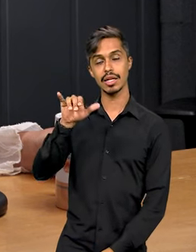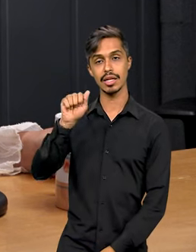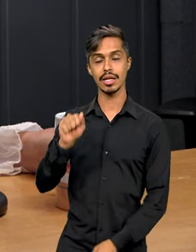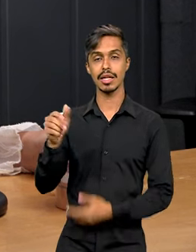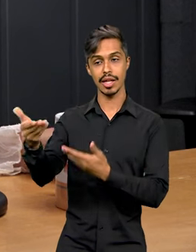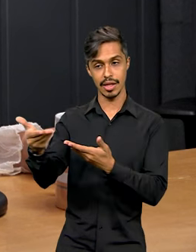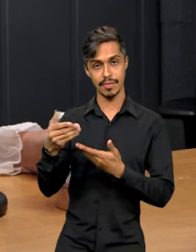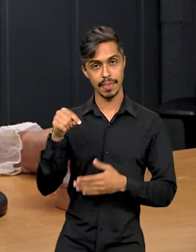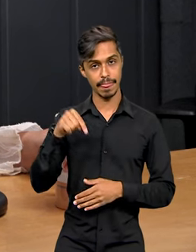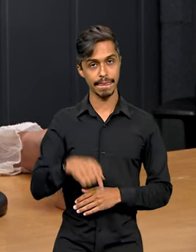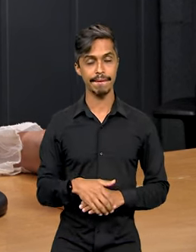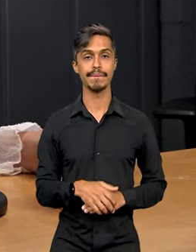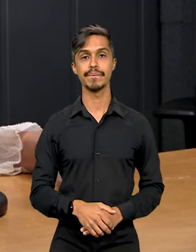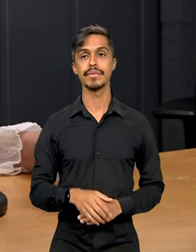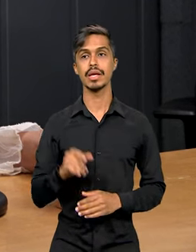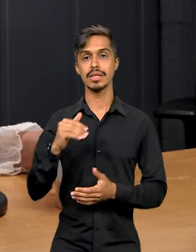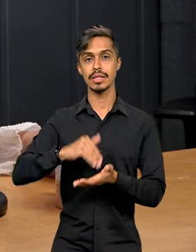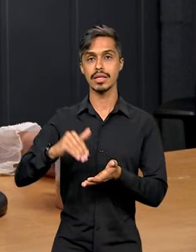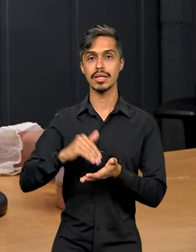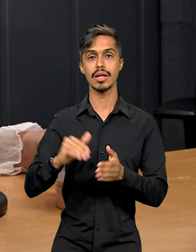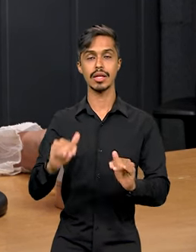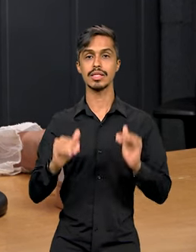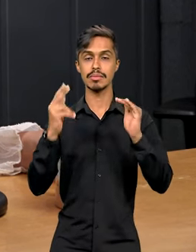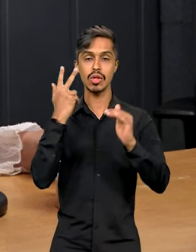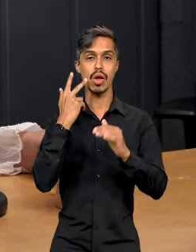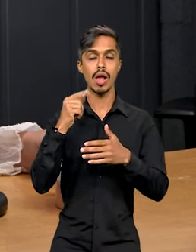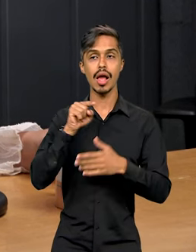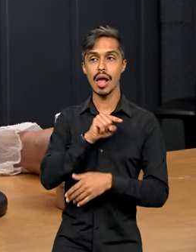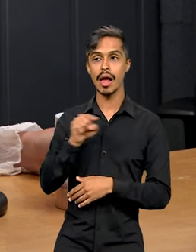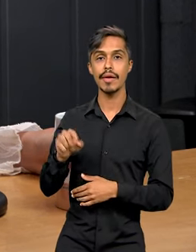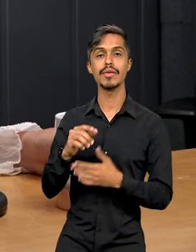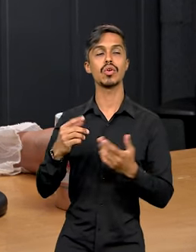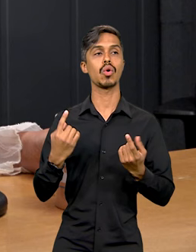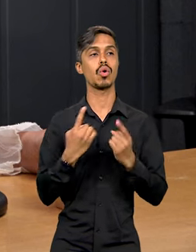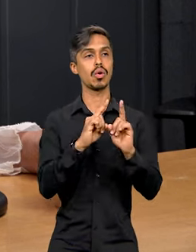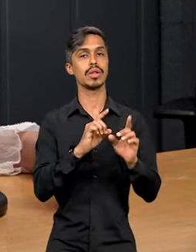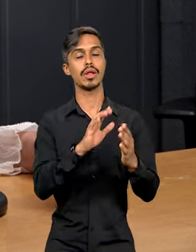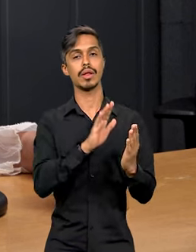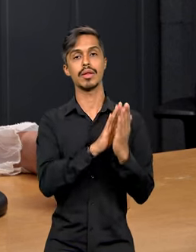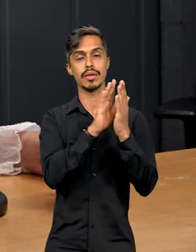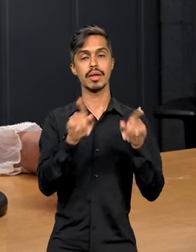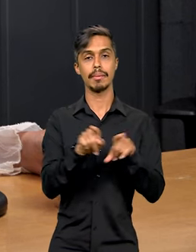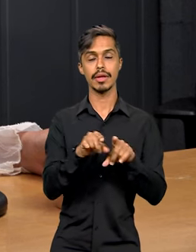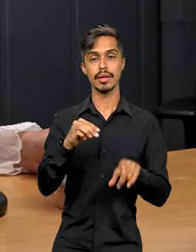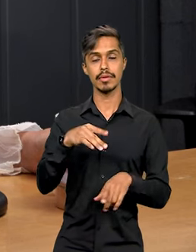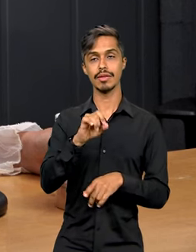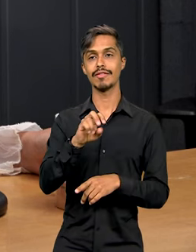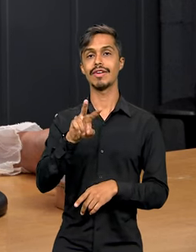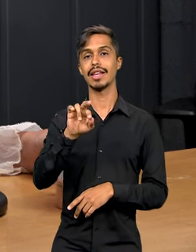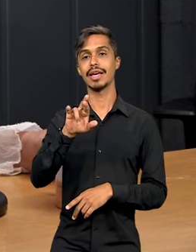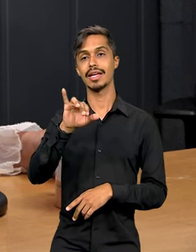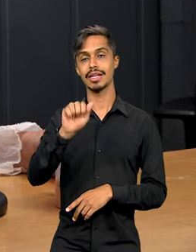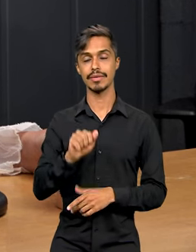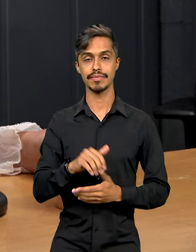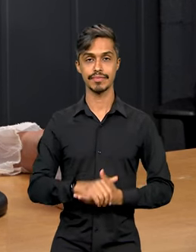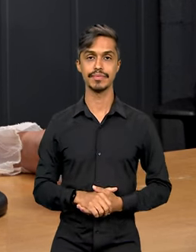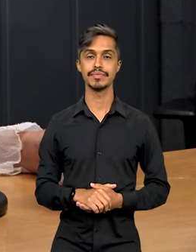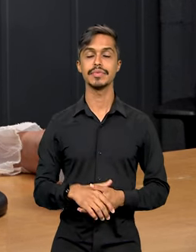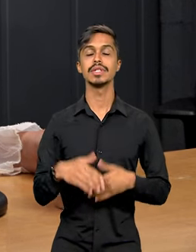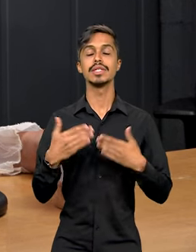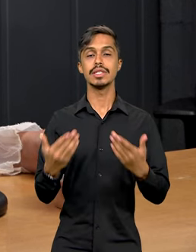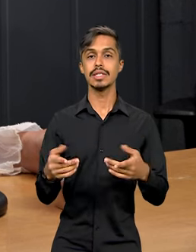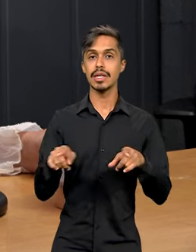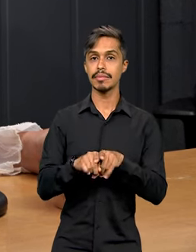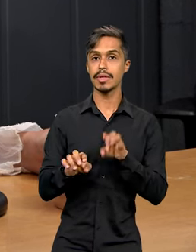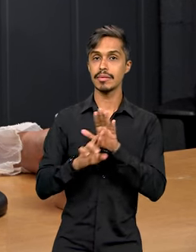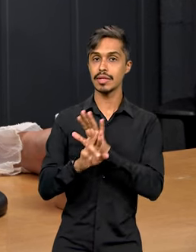raal a secretária extraordinária de combate à fome e à pobreza também do MDS Valéria buti e o